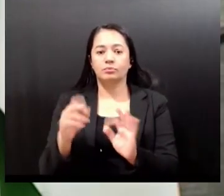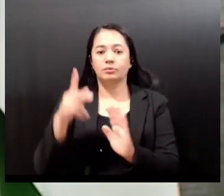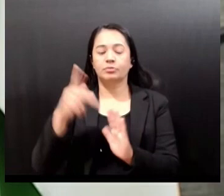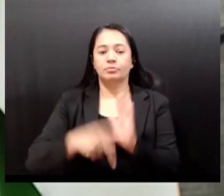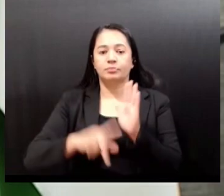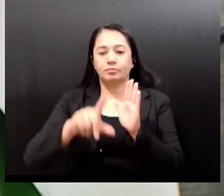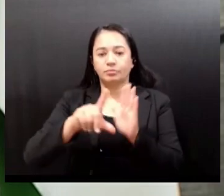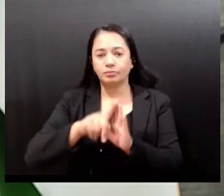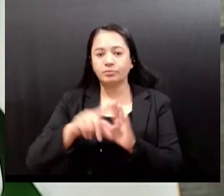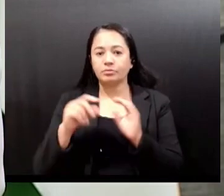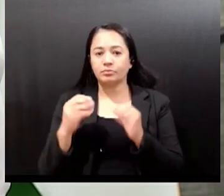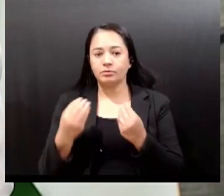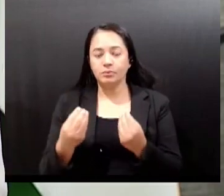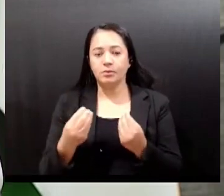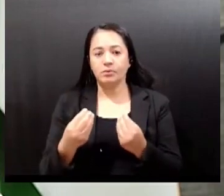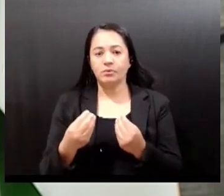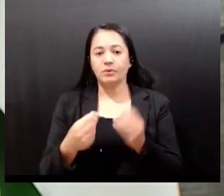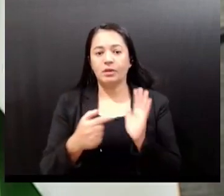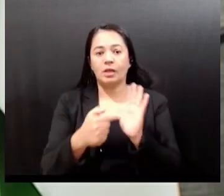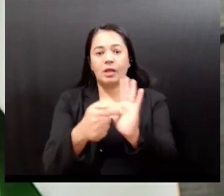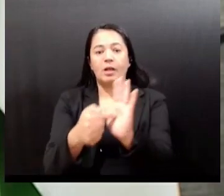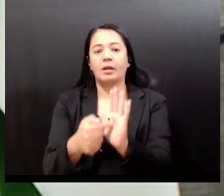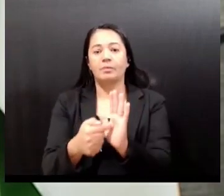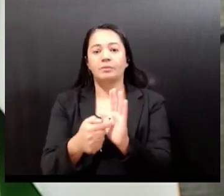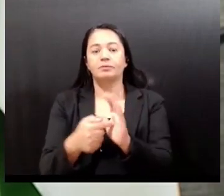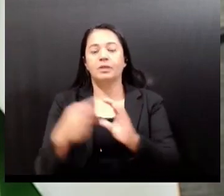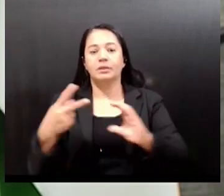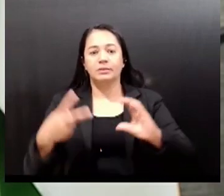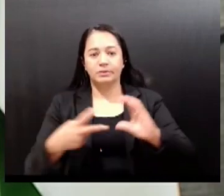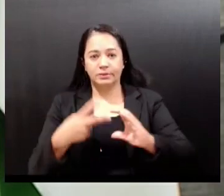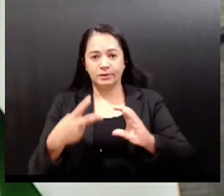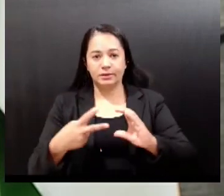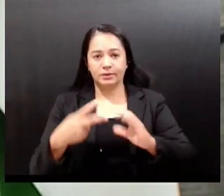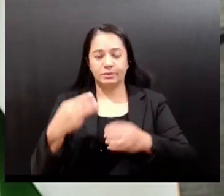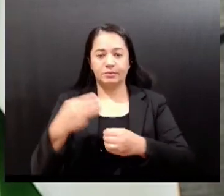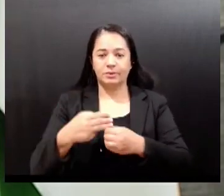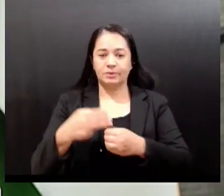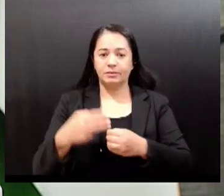ele fosse apresentado nas câmaras municipais e também nas assembleias